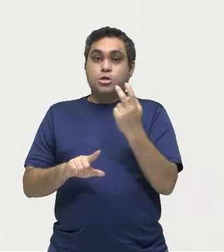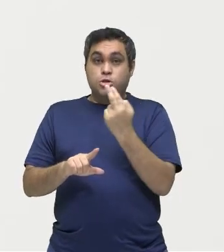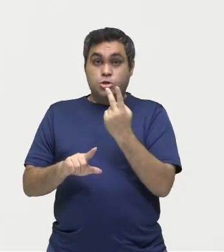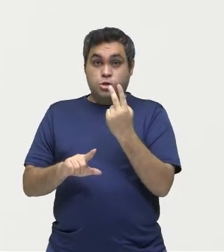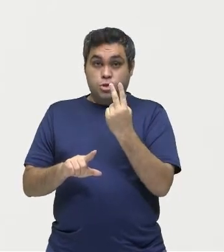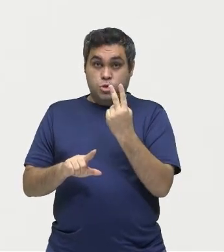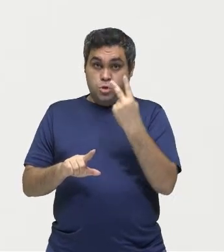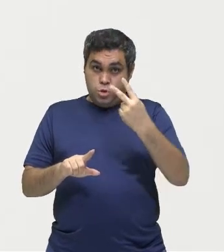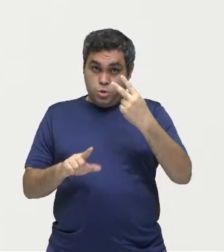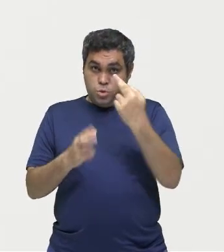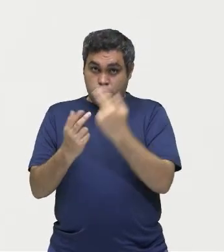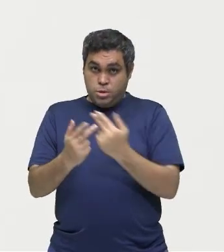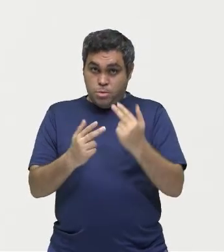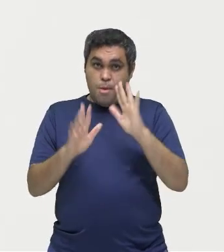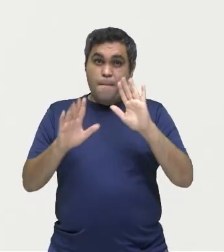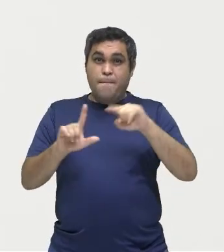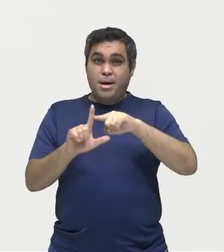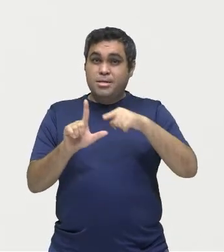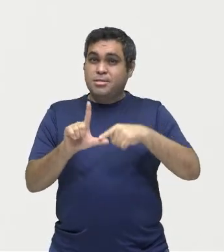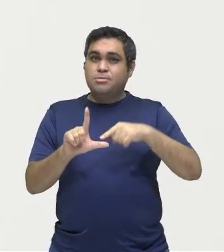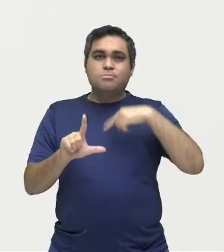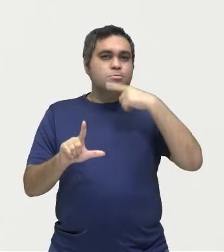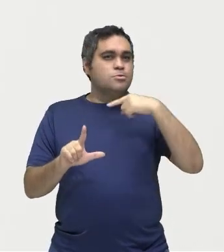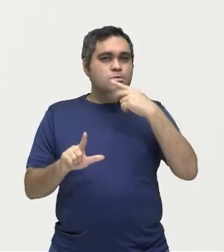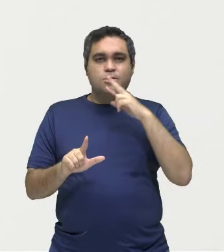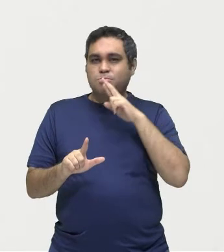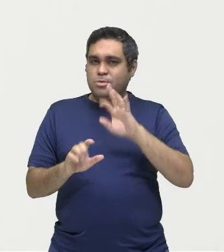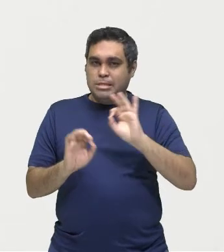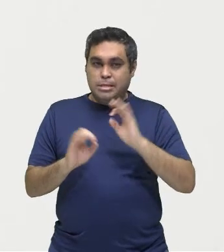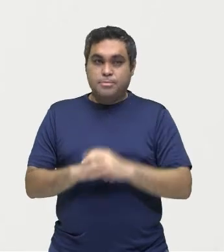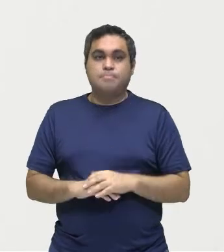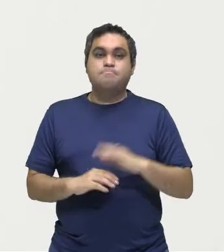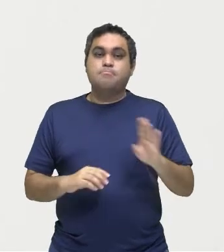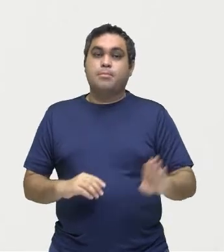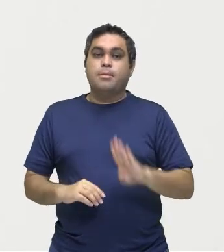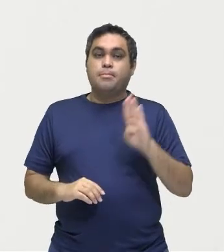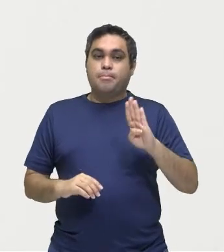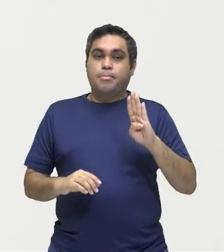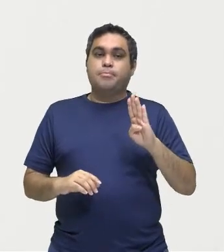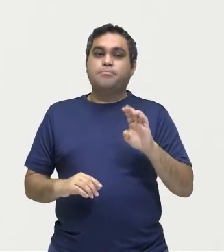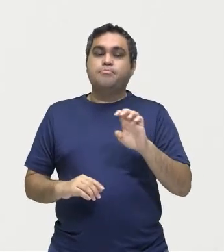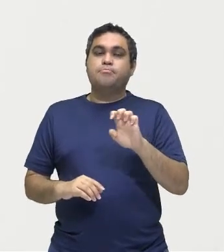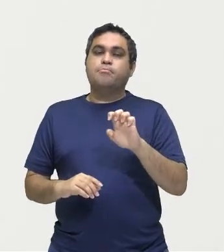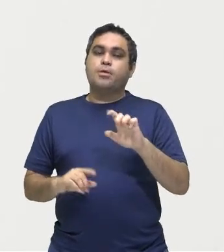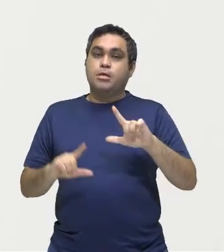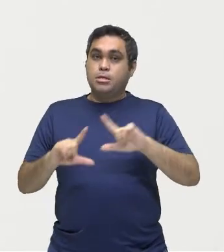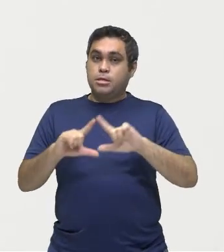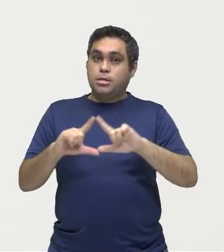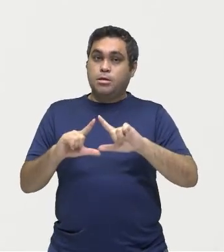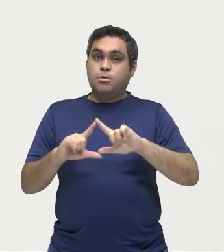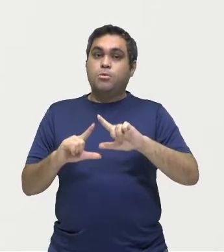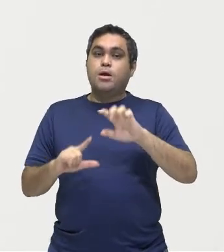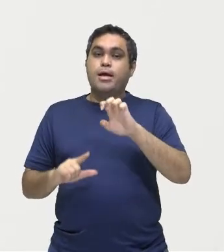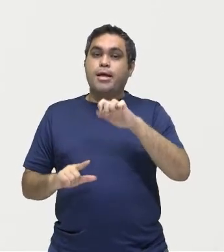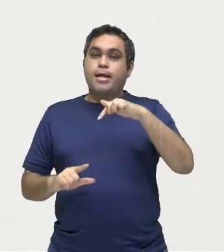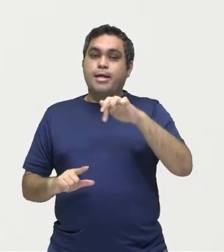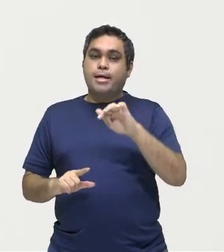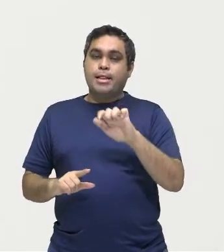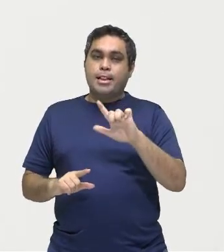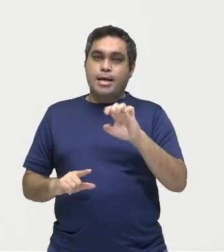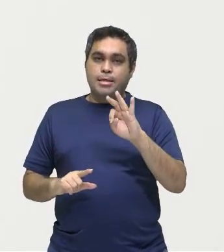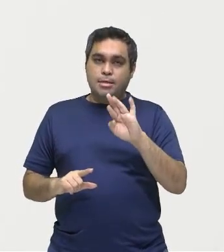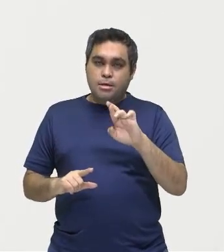seus ângulos. Letra B. Um triângulo equilátero possui todos os seus lados com, né, comprimentos